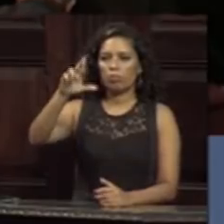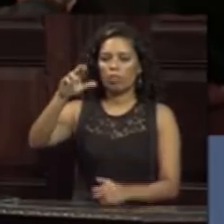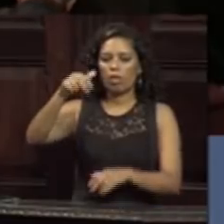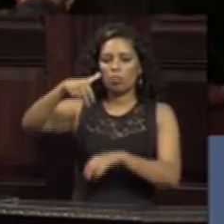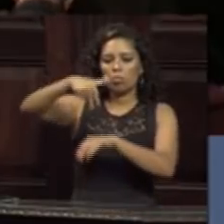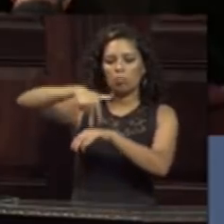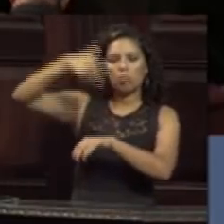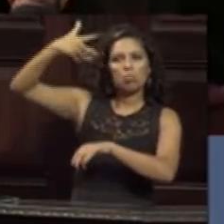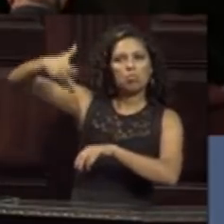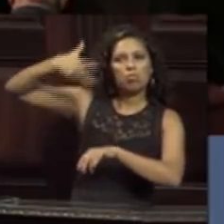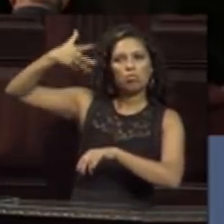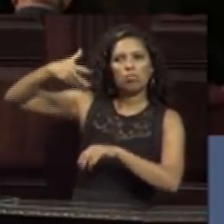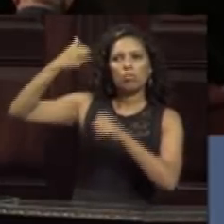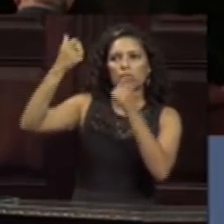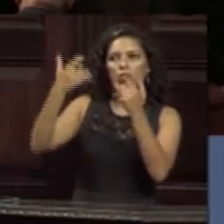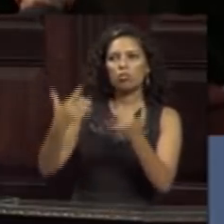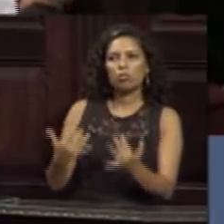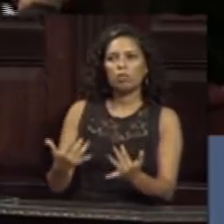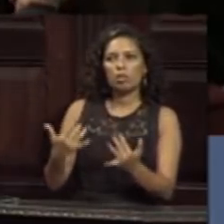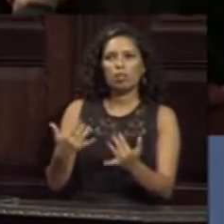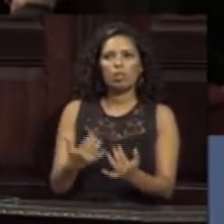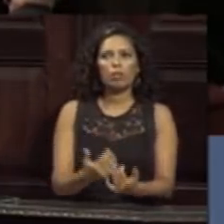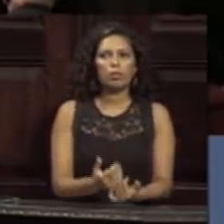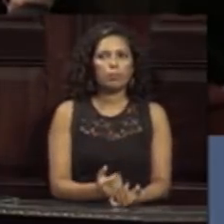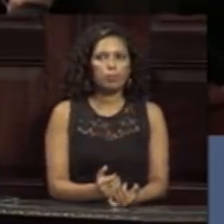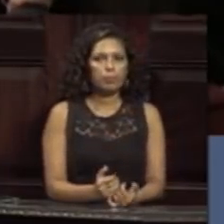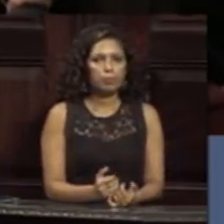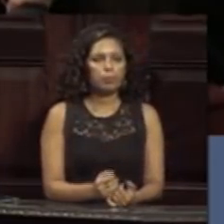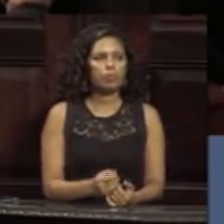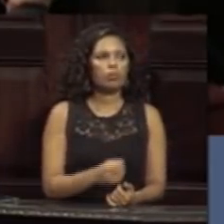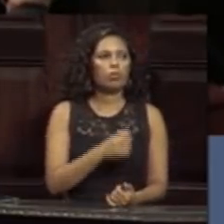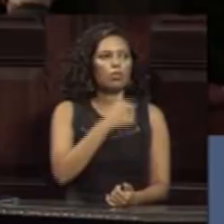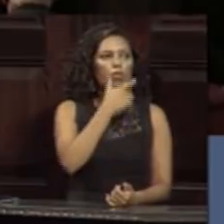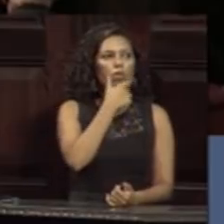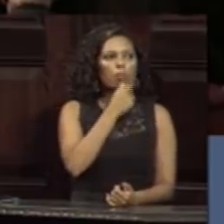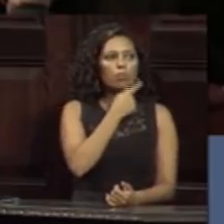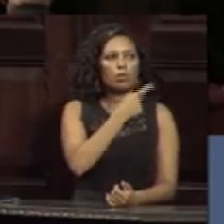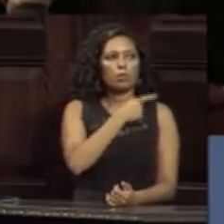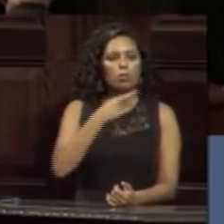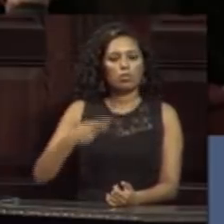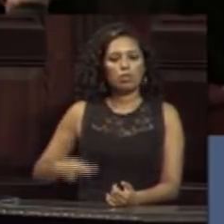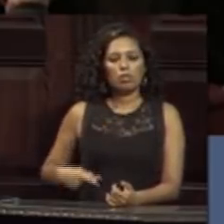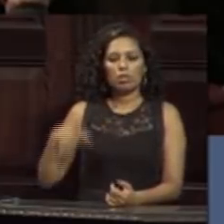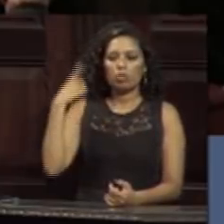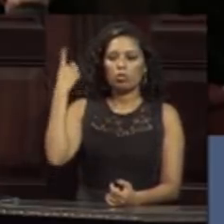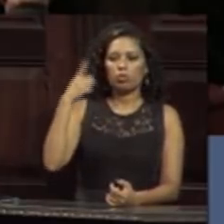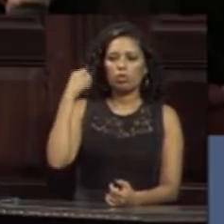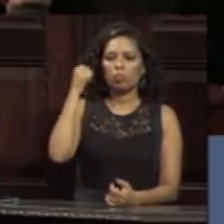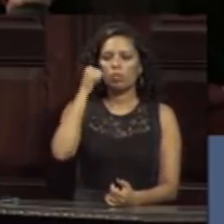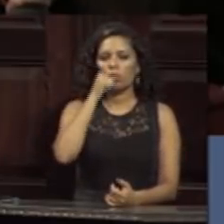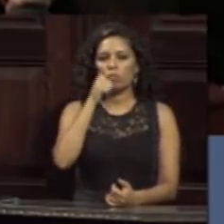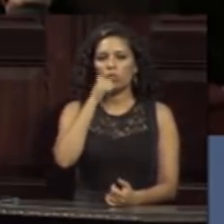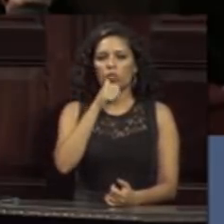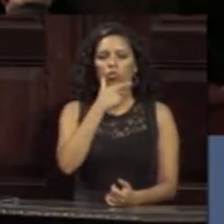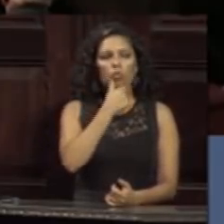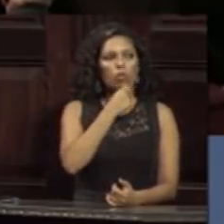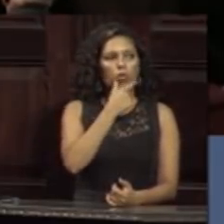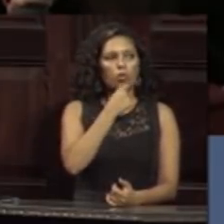Senhor presidente dos trabalhos desta sessão, nobre deputado André Siciliano, senhoras deputadas presentes, senhores deputados